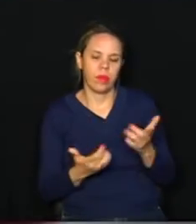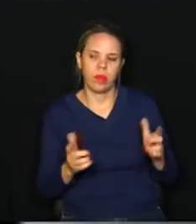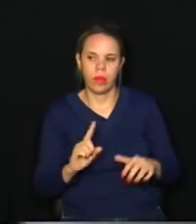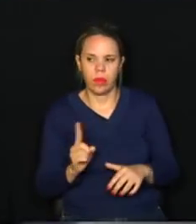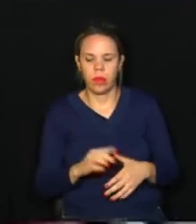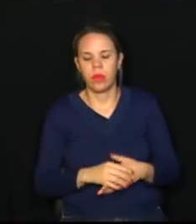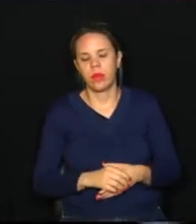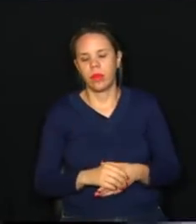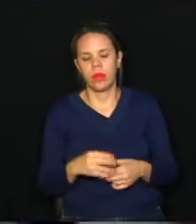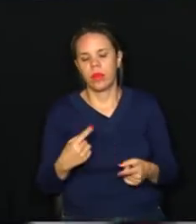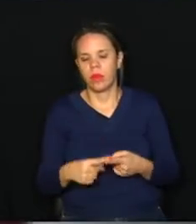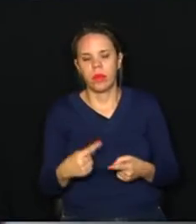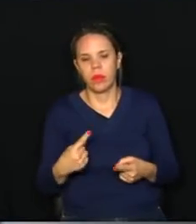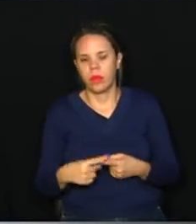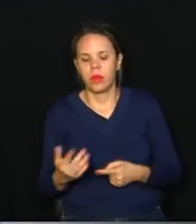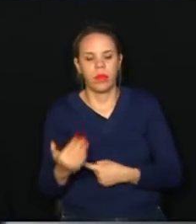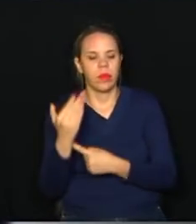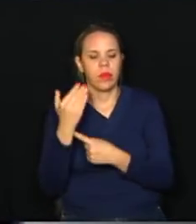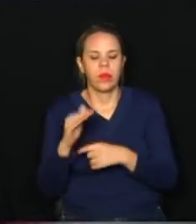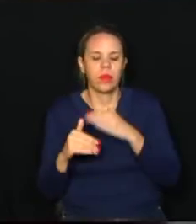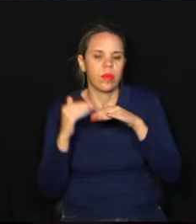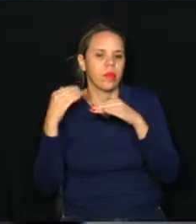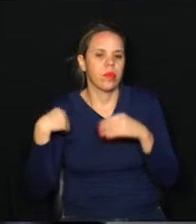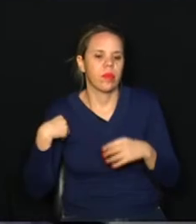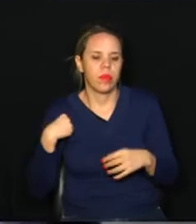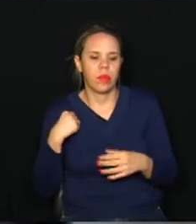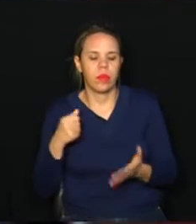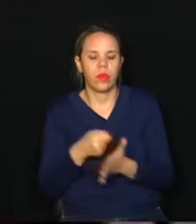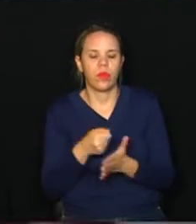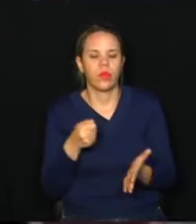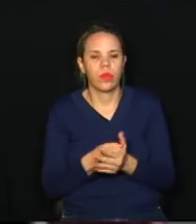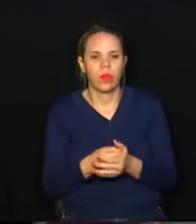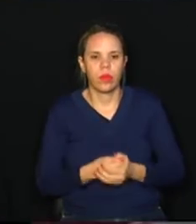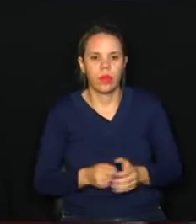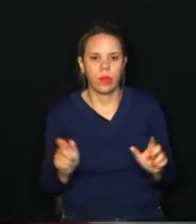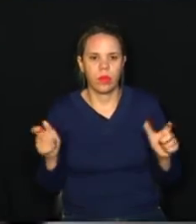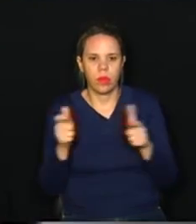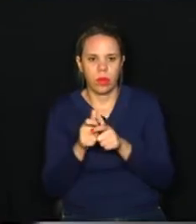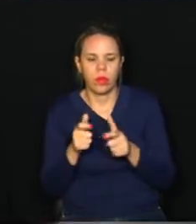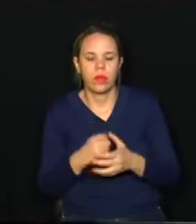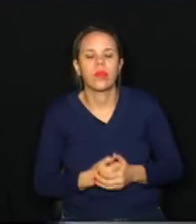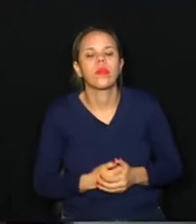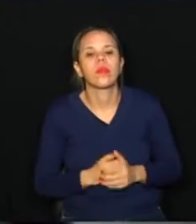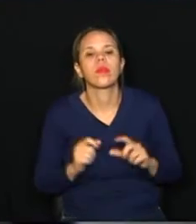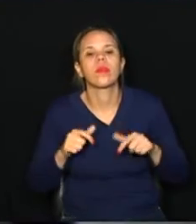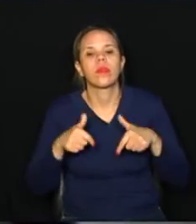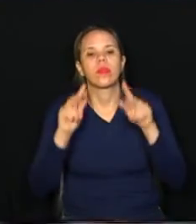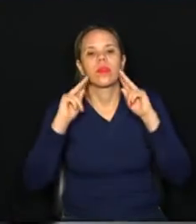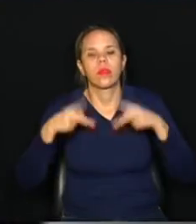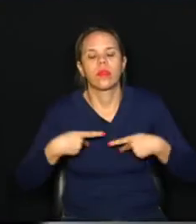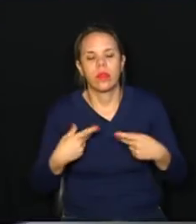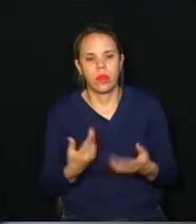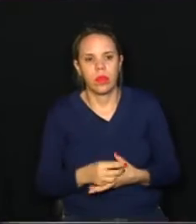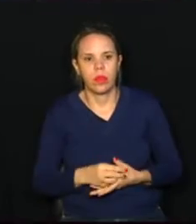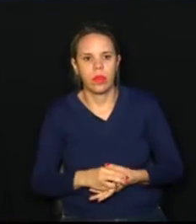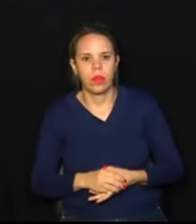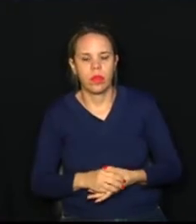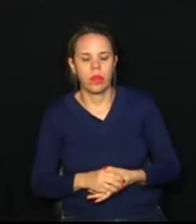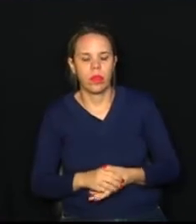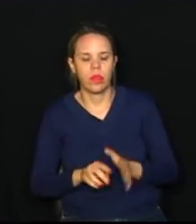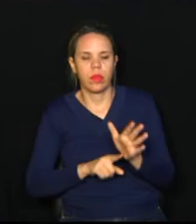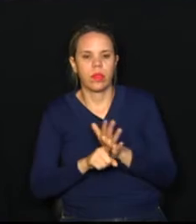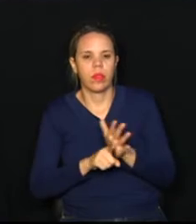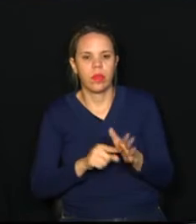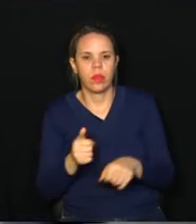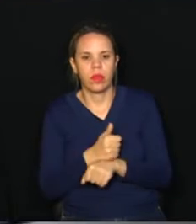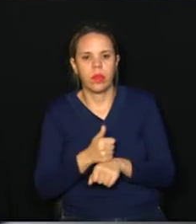não. É porque a tecnologia desenvolvida exige cada vez menos a ação humana direta. Então, o pesquisador está